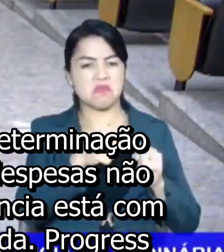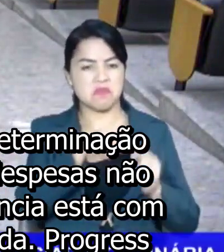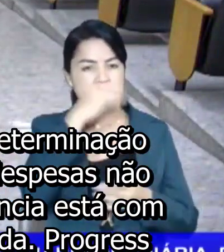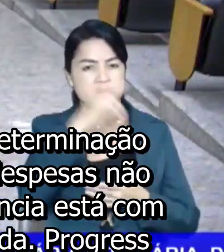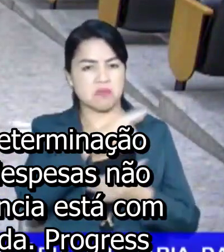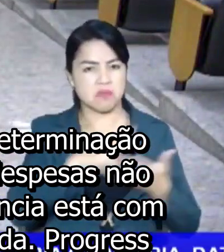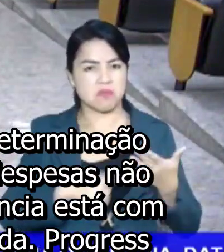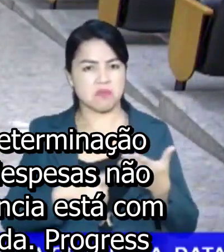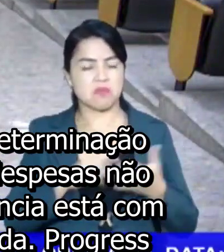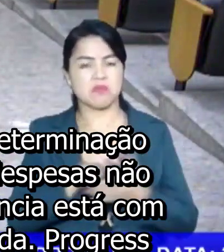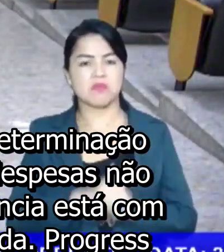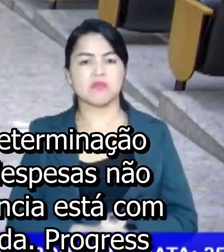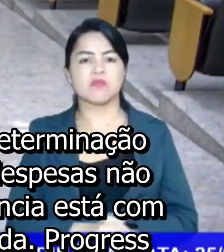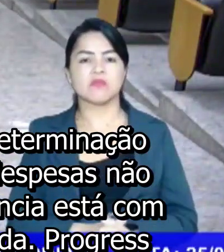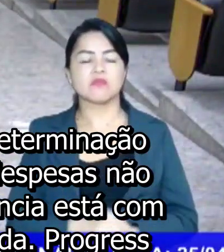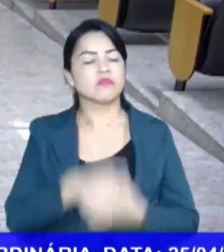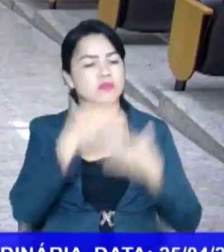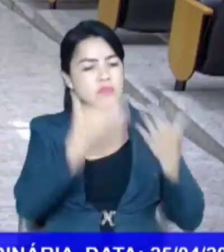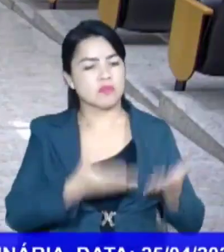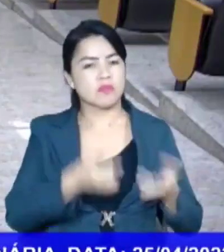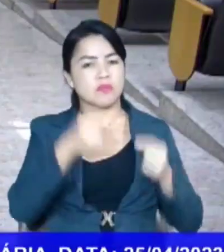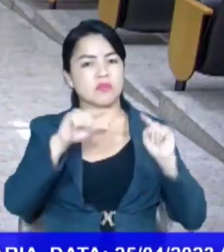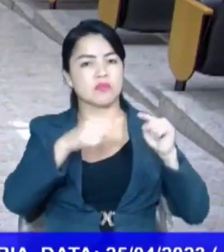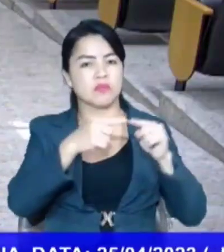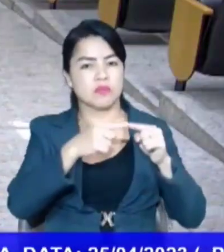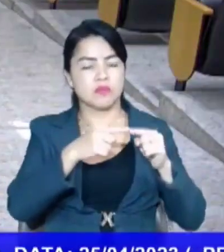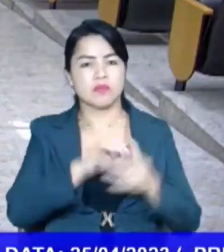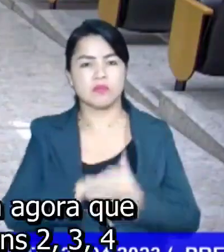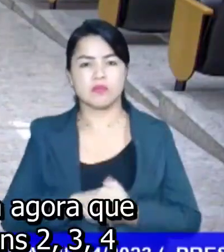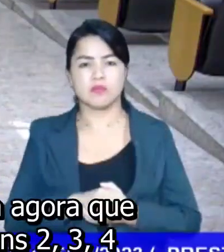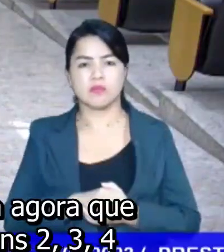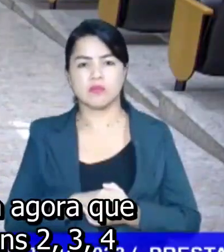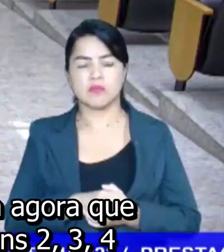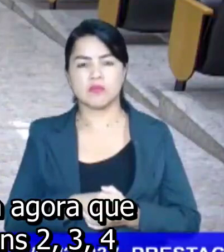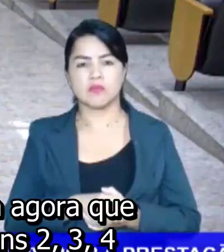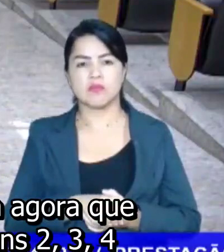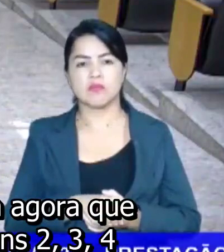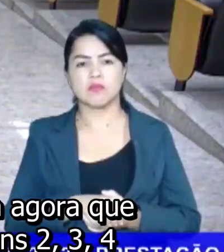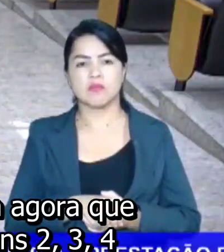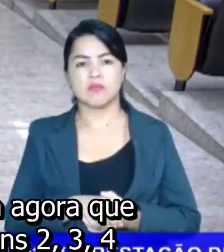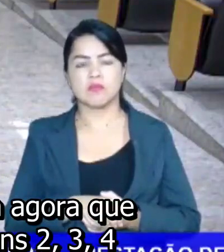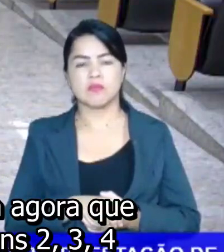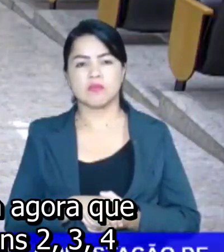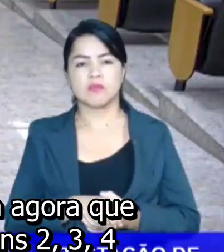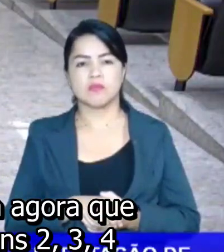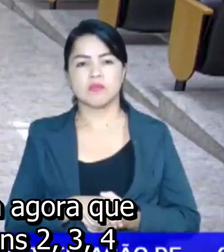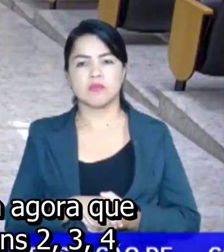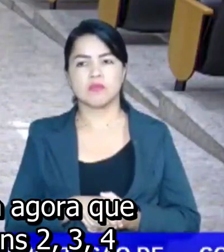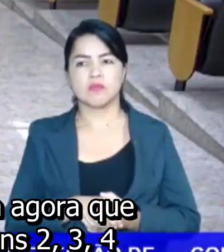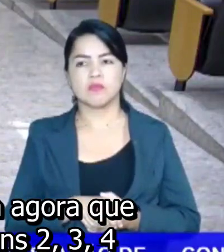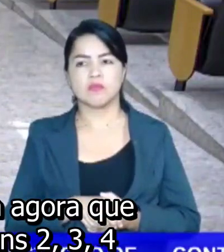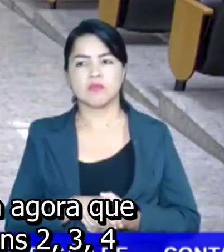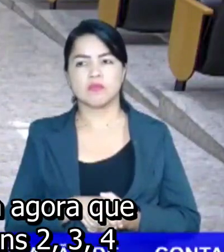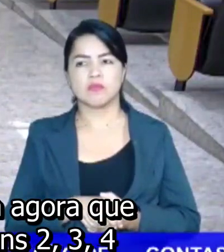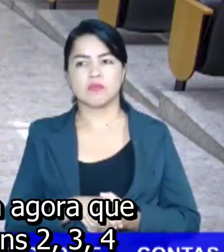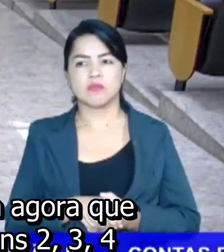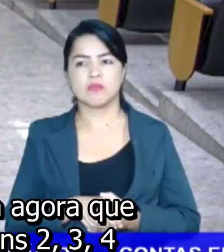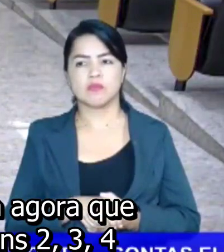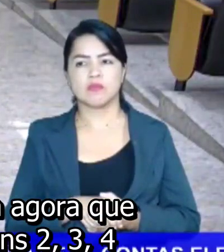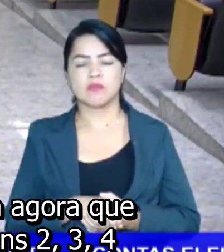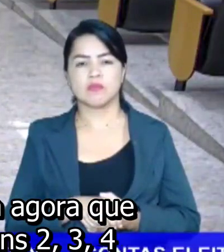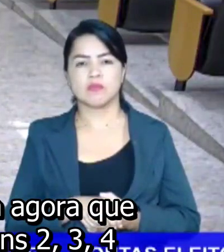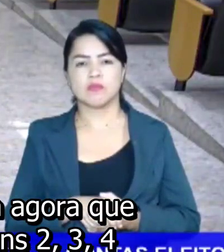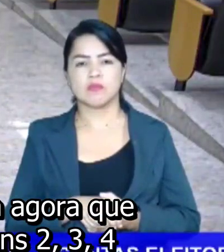senhor presidente. acomodados em seus lugares. Lado direito vazio nos assentos. Lado esquerdo podemos observar